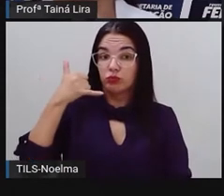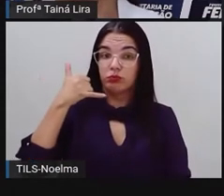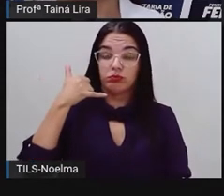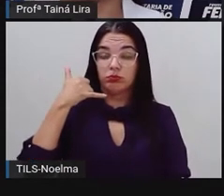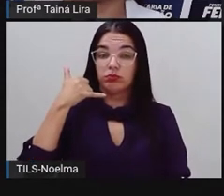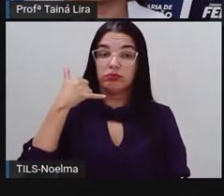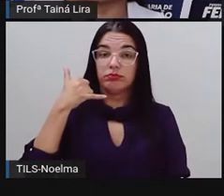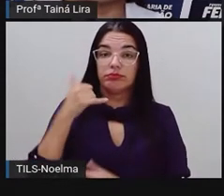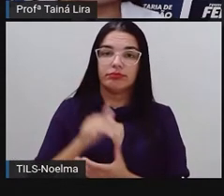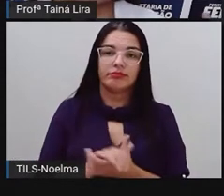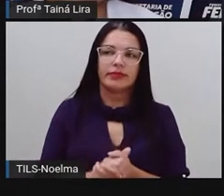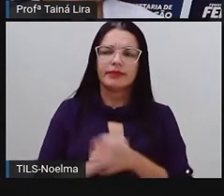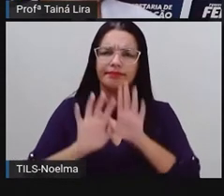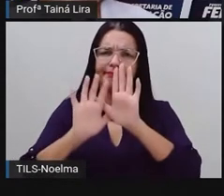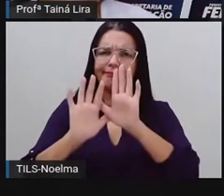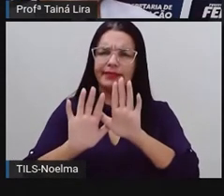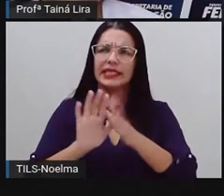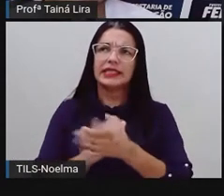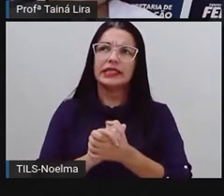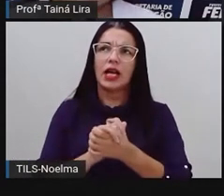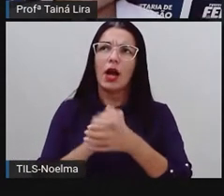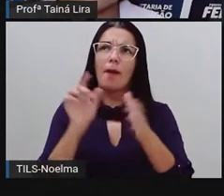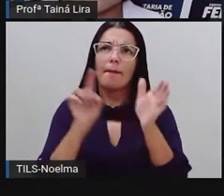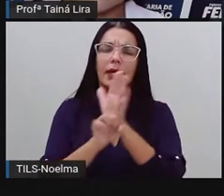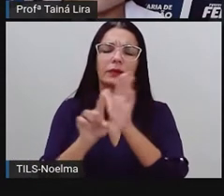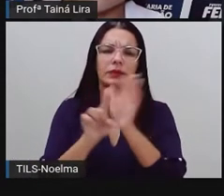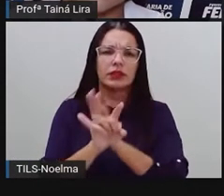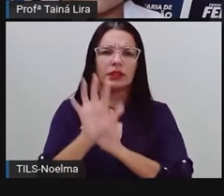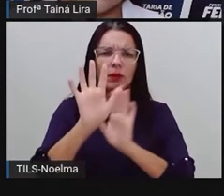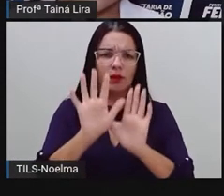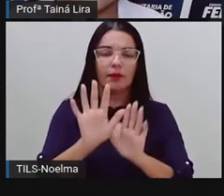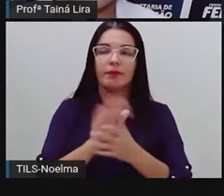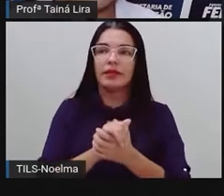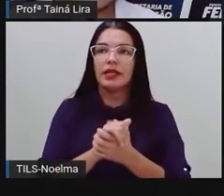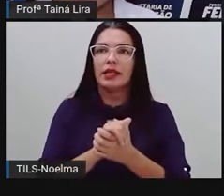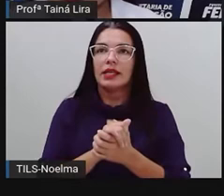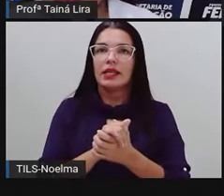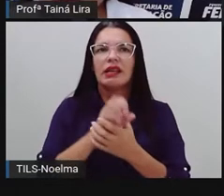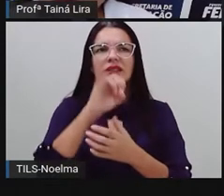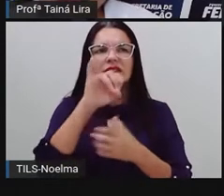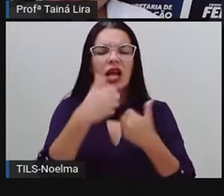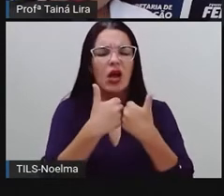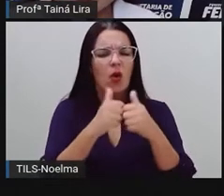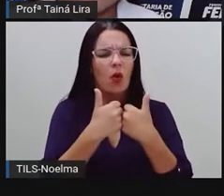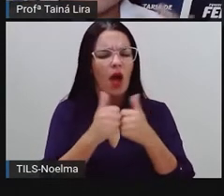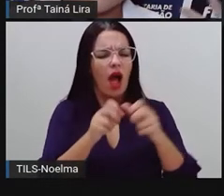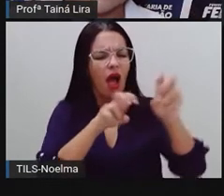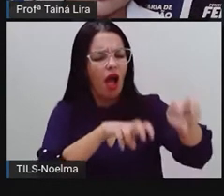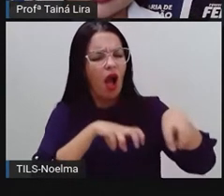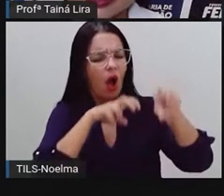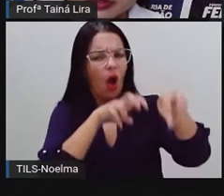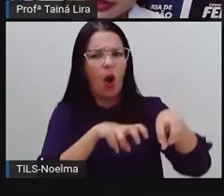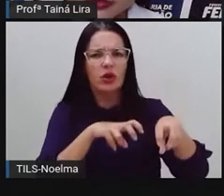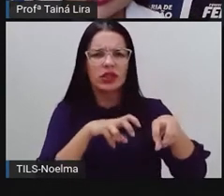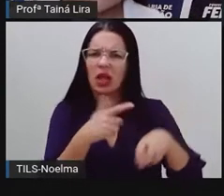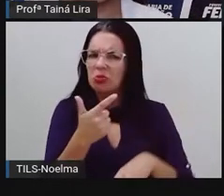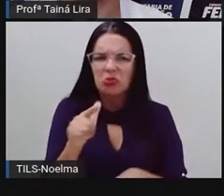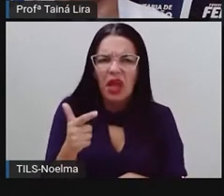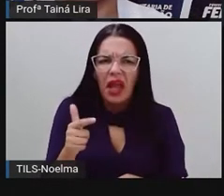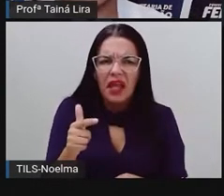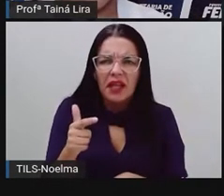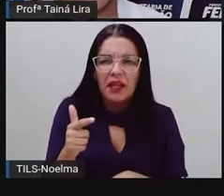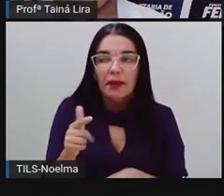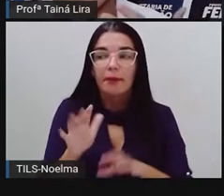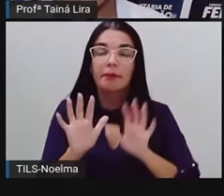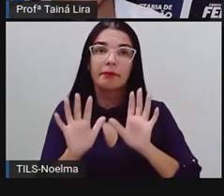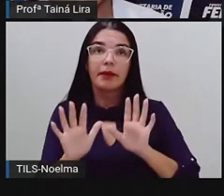questão do transporte coletivo na zona rural não tem ônibus e como é que as pessoas andam